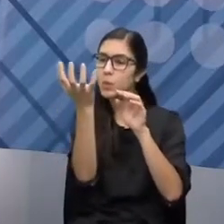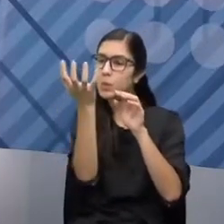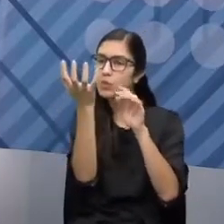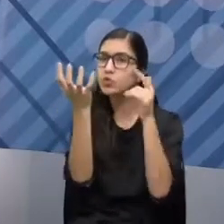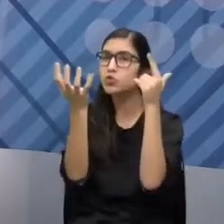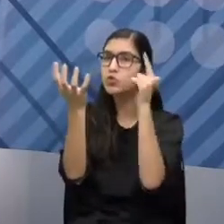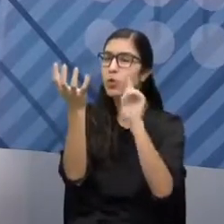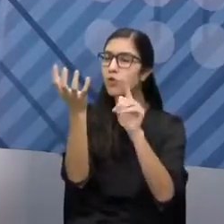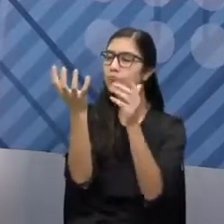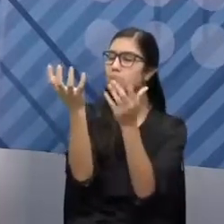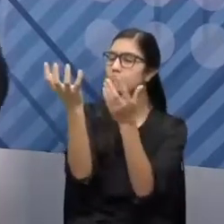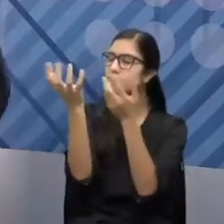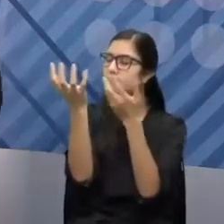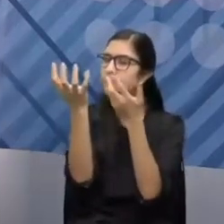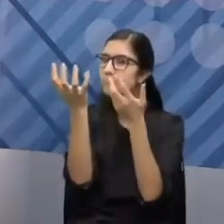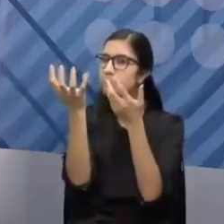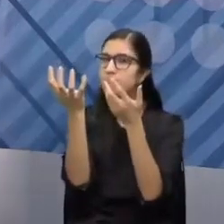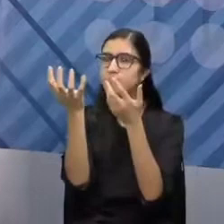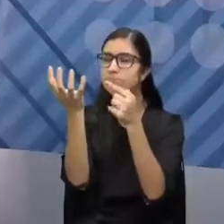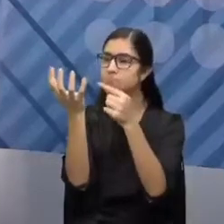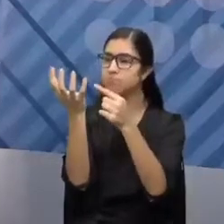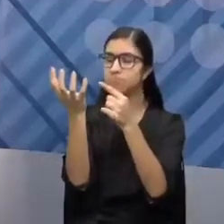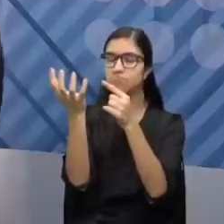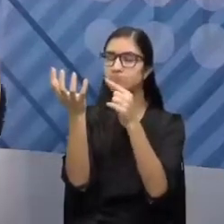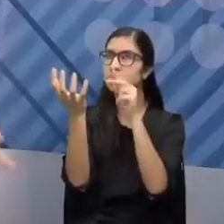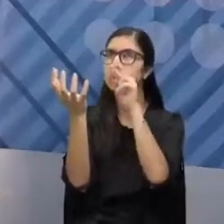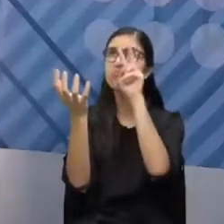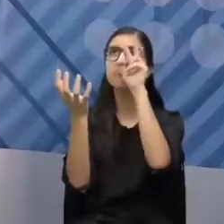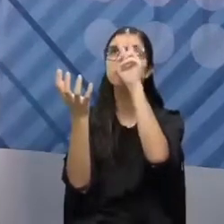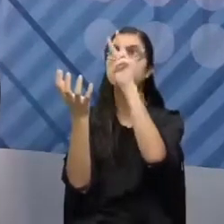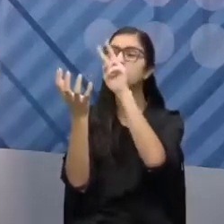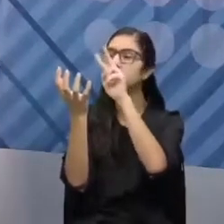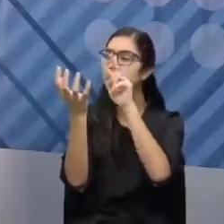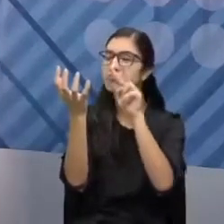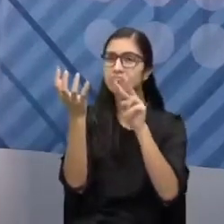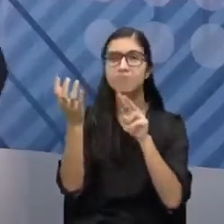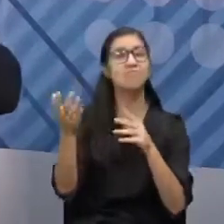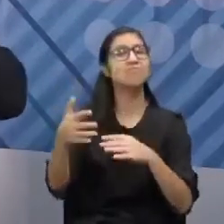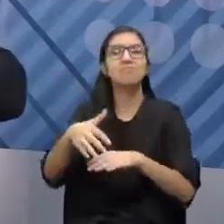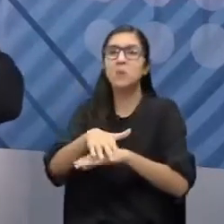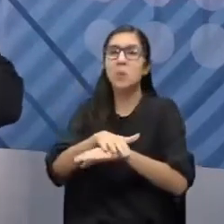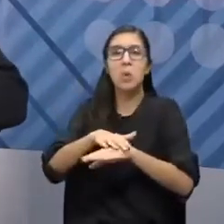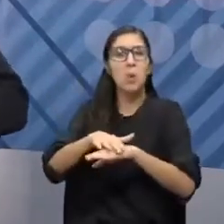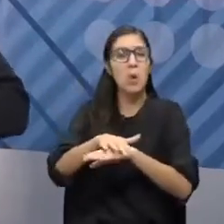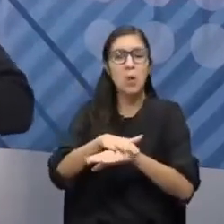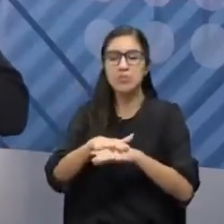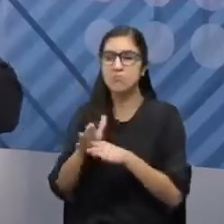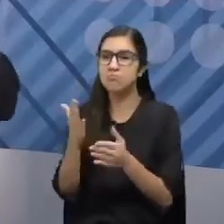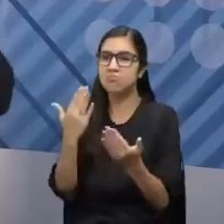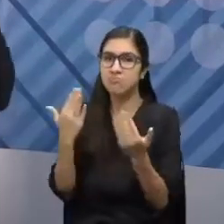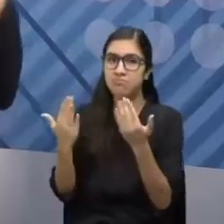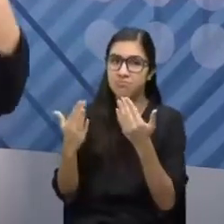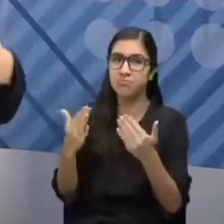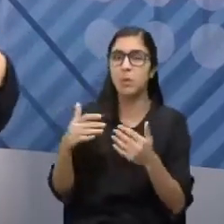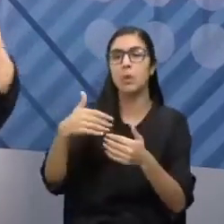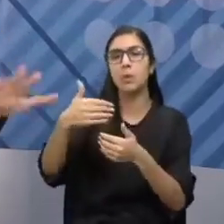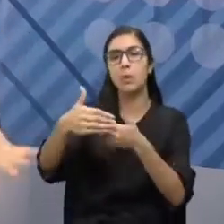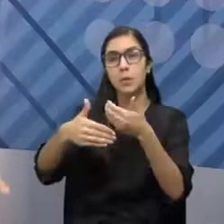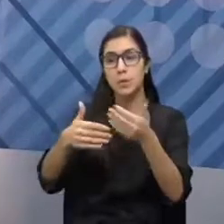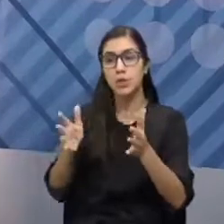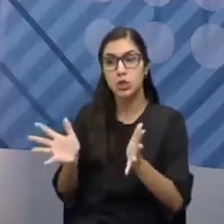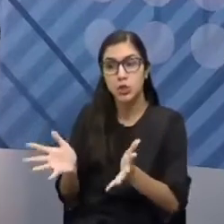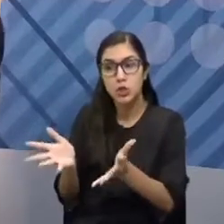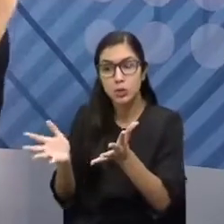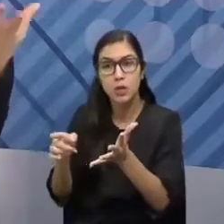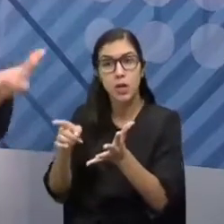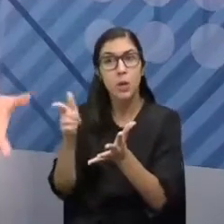Do rostinho, não deu nenhum resíduo. Tudo bem, continue conversando. Provavelmente, posteriormente com estímulos,